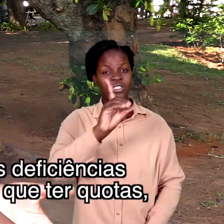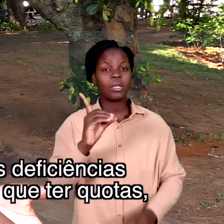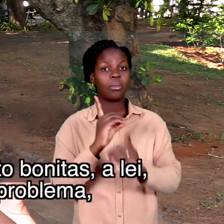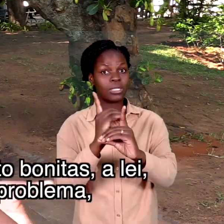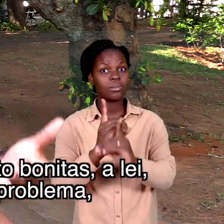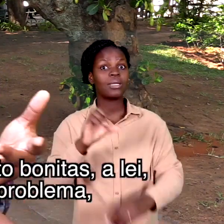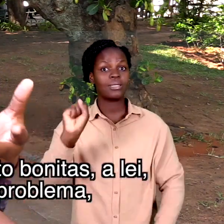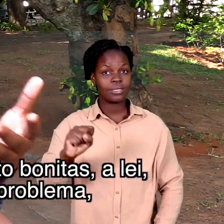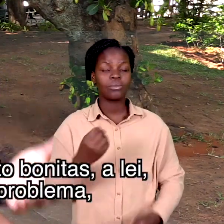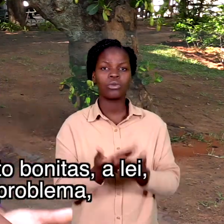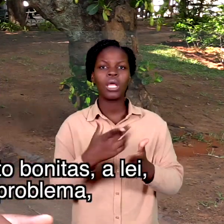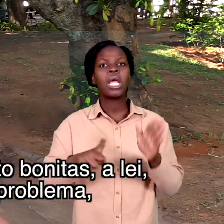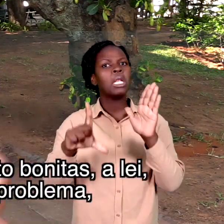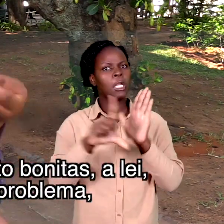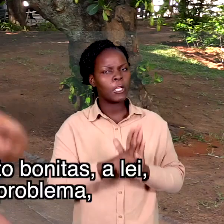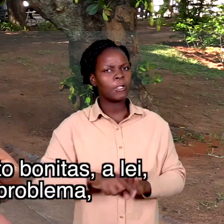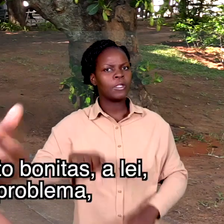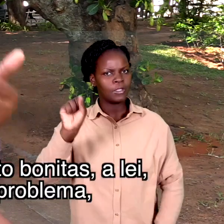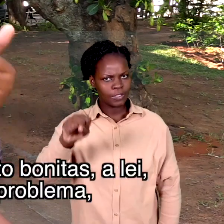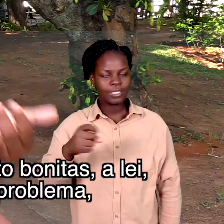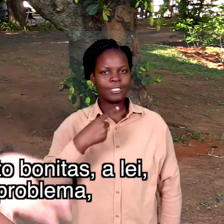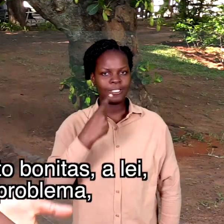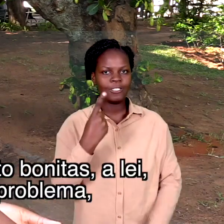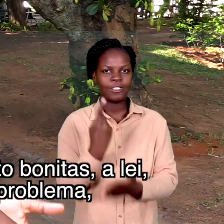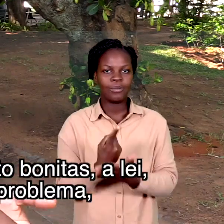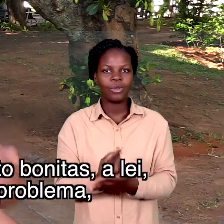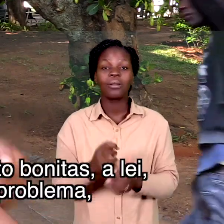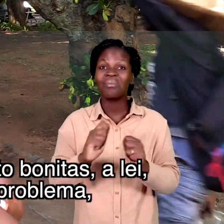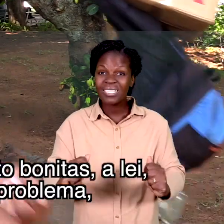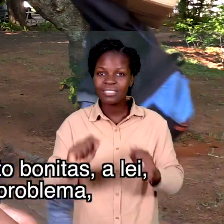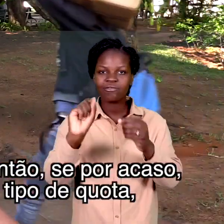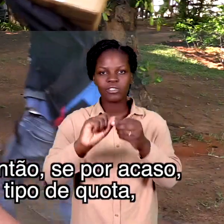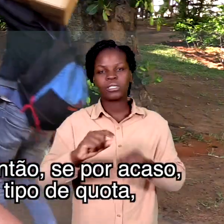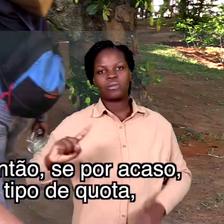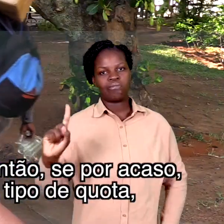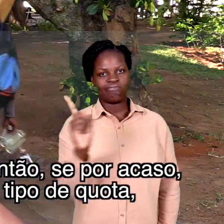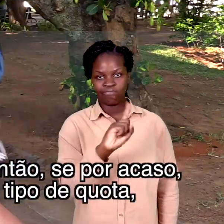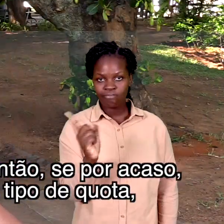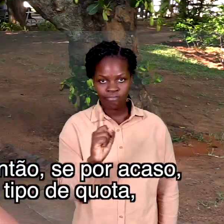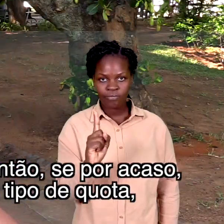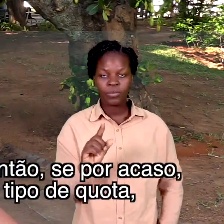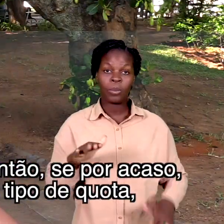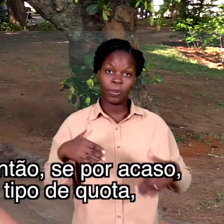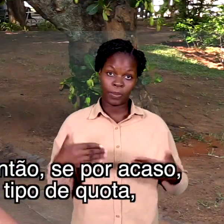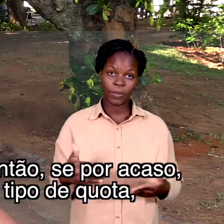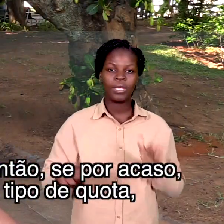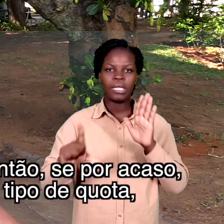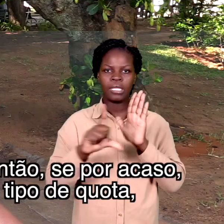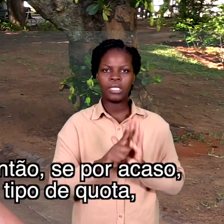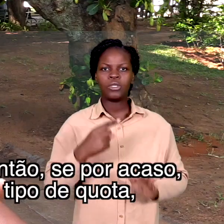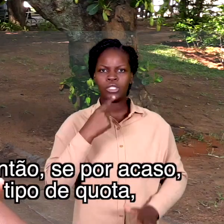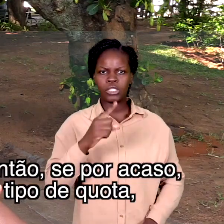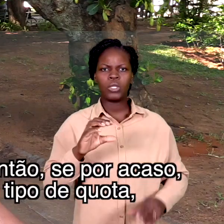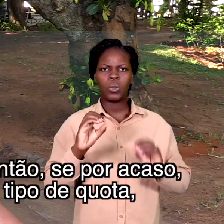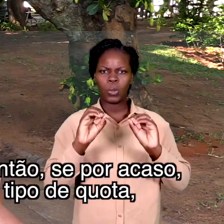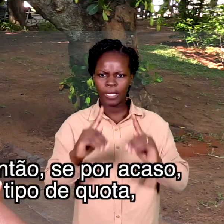políticas são lindas, escrevem coisas muito bonitas, a lei às vezes não tem nenhum problema. O problema está na implementação. Então, se por acaso a nossa